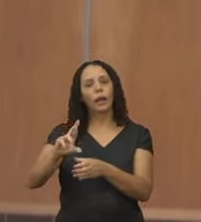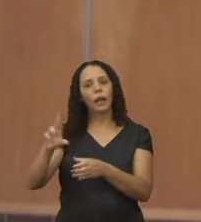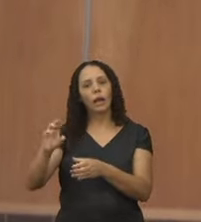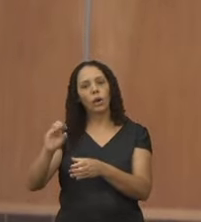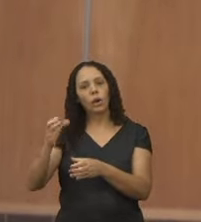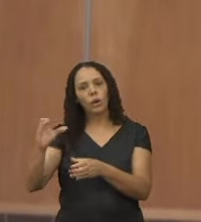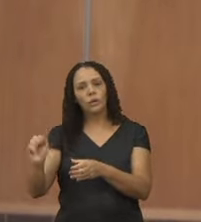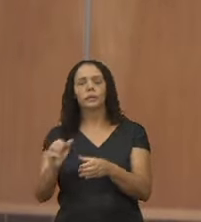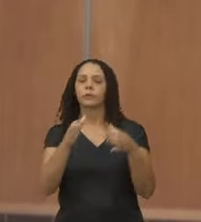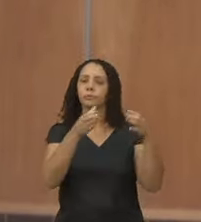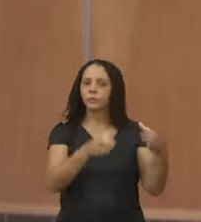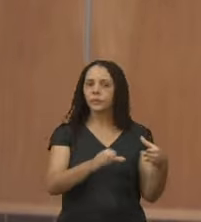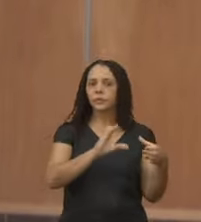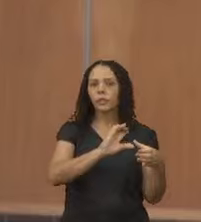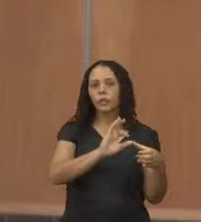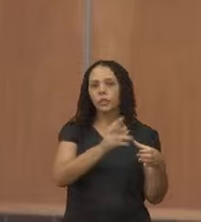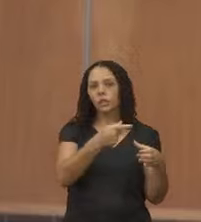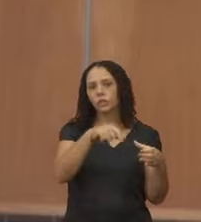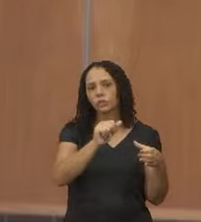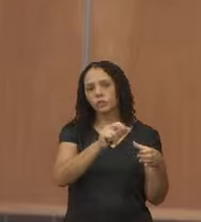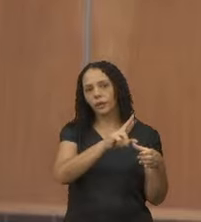PL do prefeito fala sobre